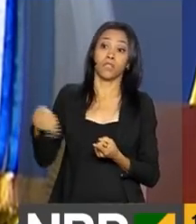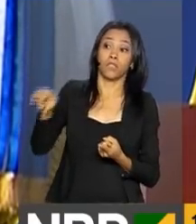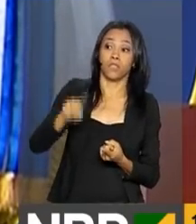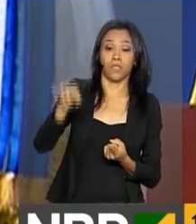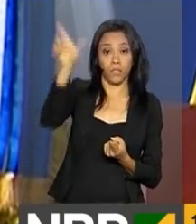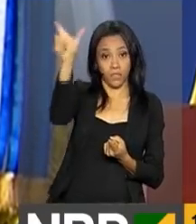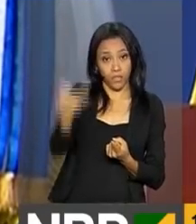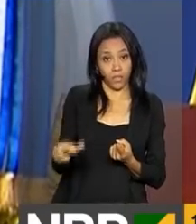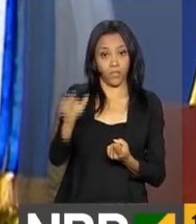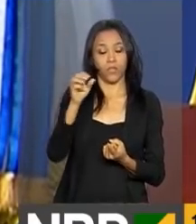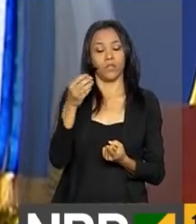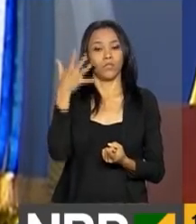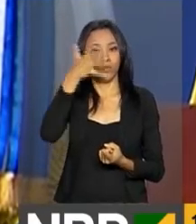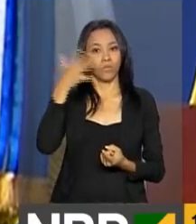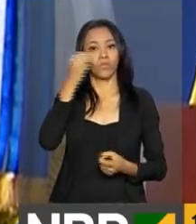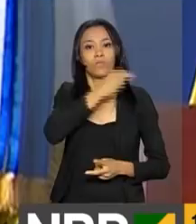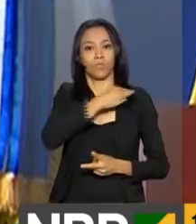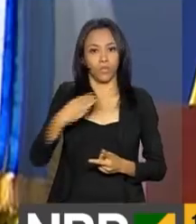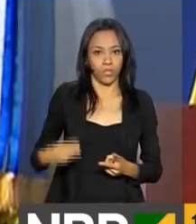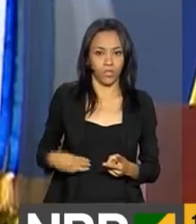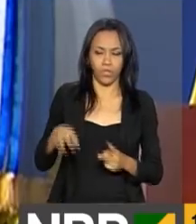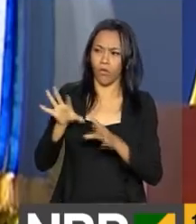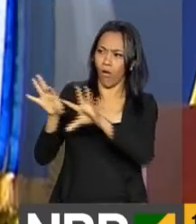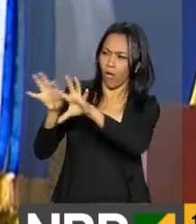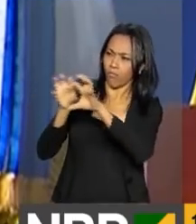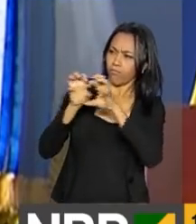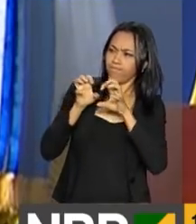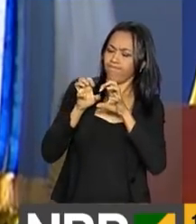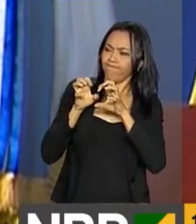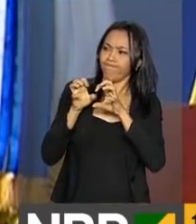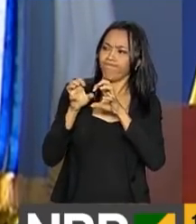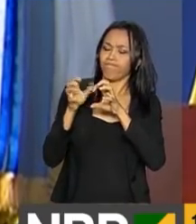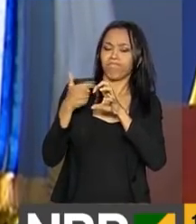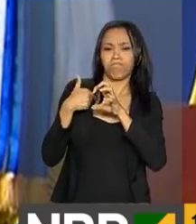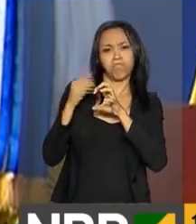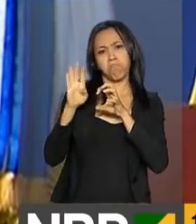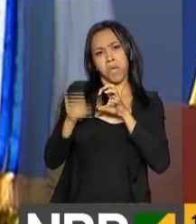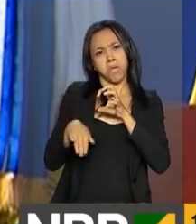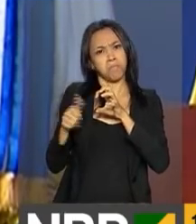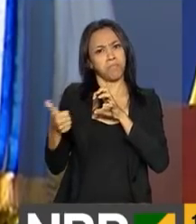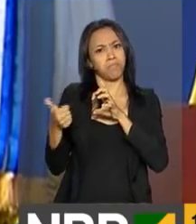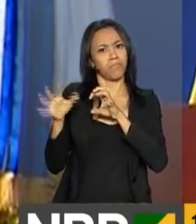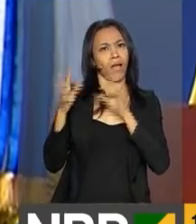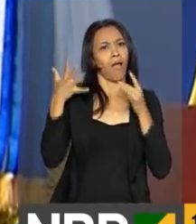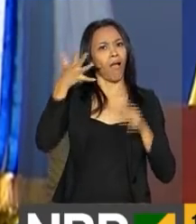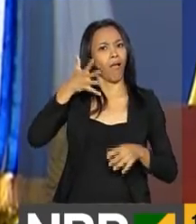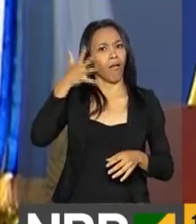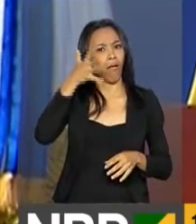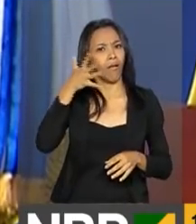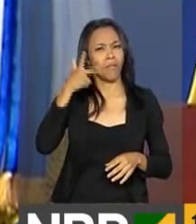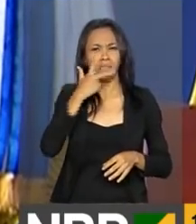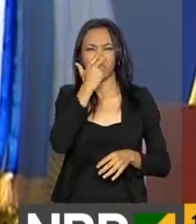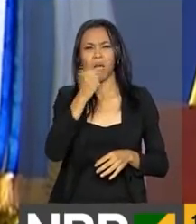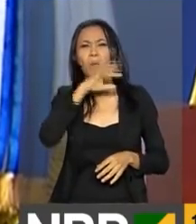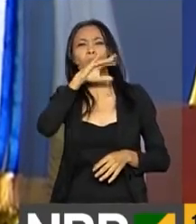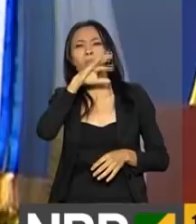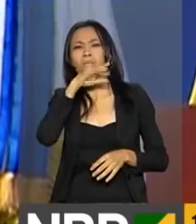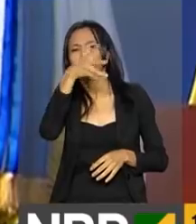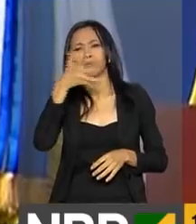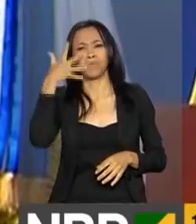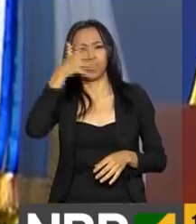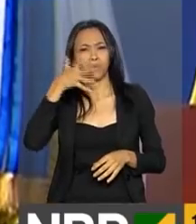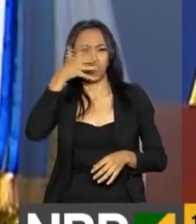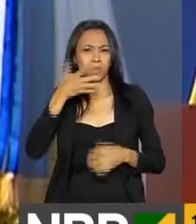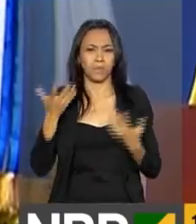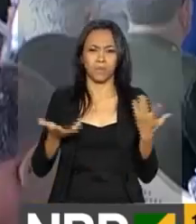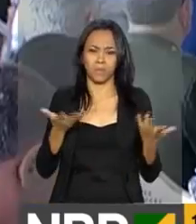Raul Jungmann, que, como disse, me inspiraram. Não sei se me inspiraram bem, porque, de repente, pode dizer, mas seu discurso está muito ruim, né? Então não